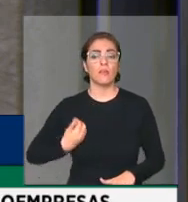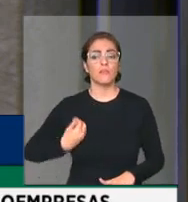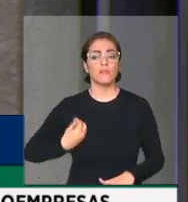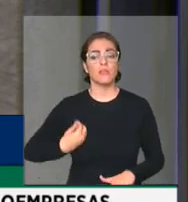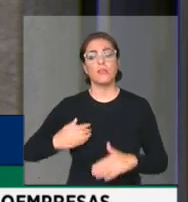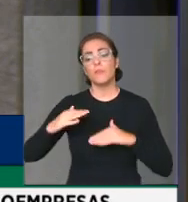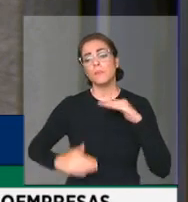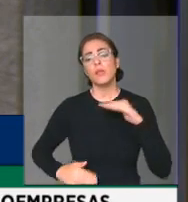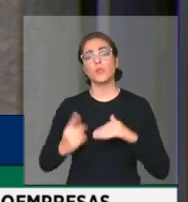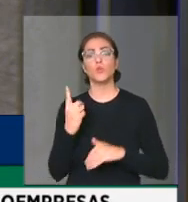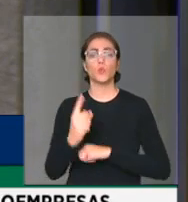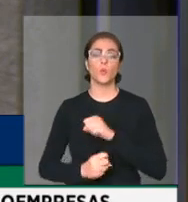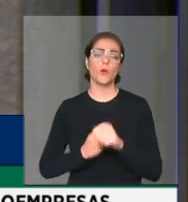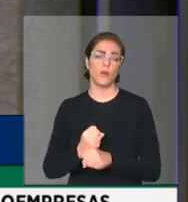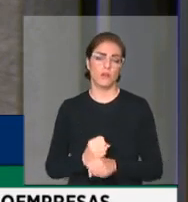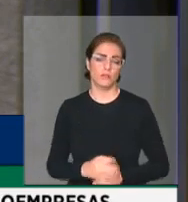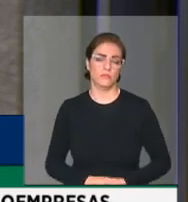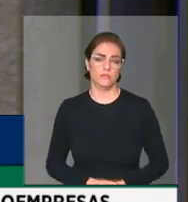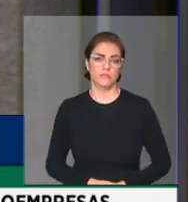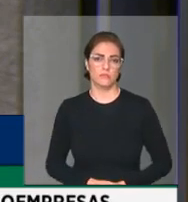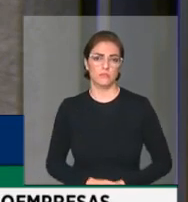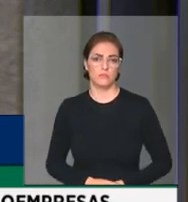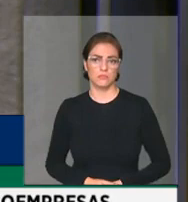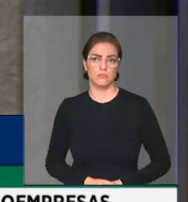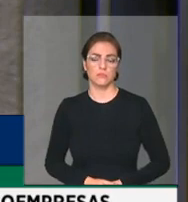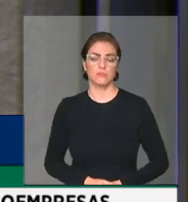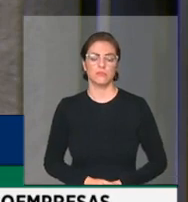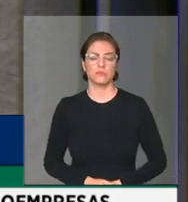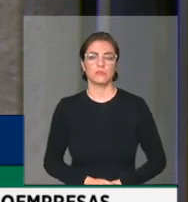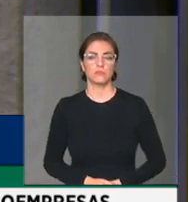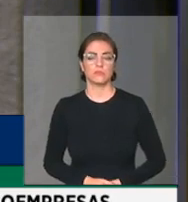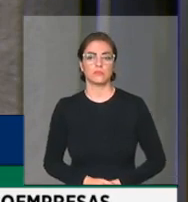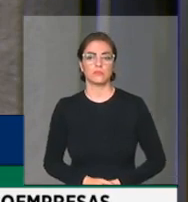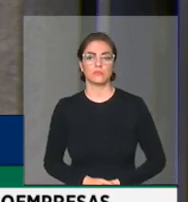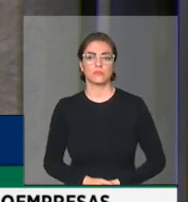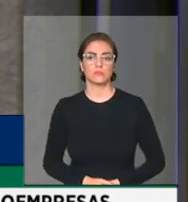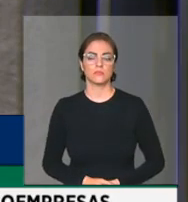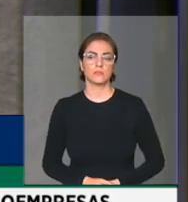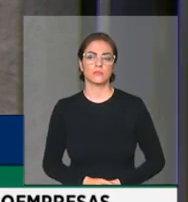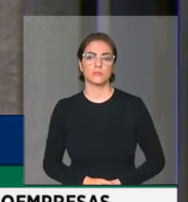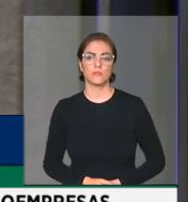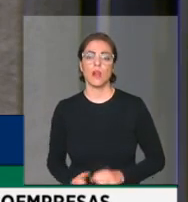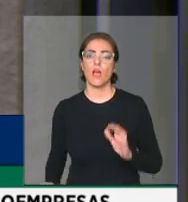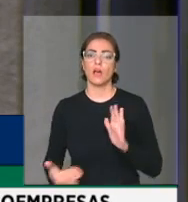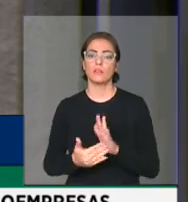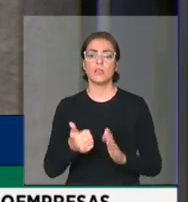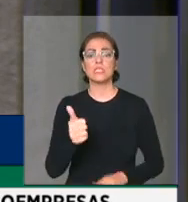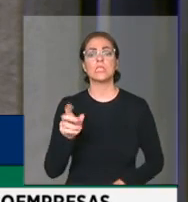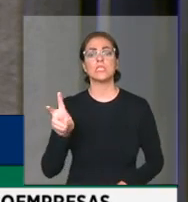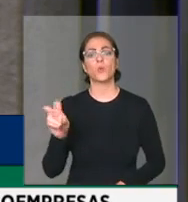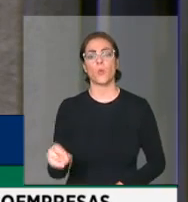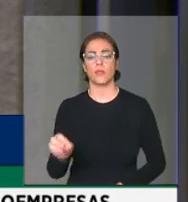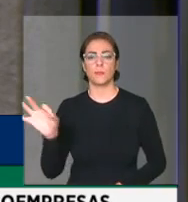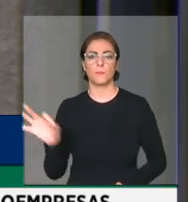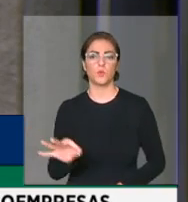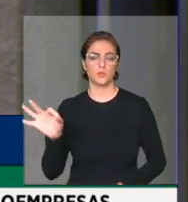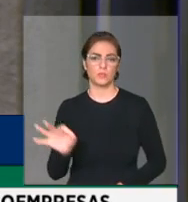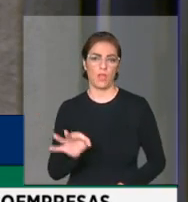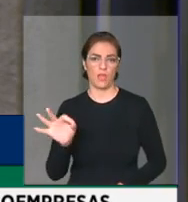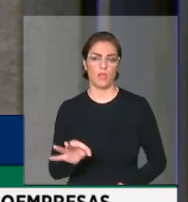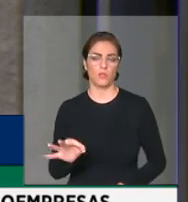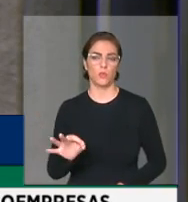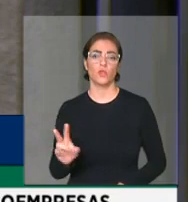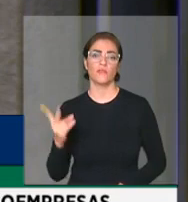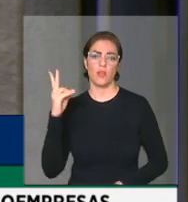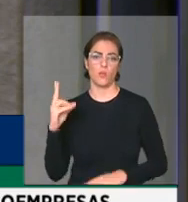menos de 1 ano. Mais uma solução que nós demos para as novas empresas, cuja garantia pessoal poderá atingir até 150% do valor